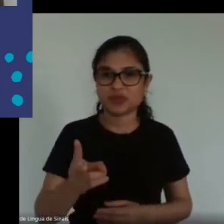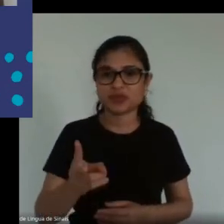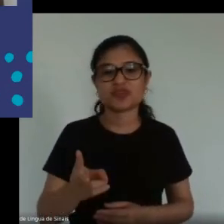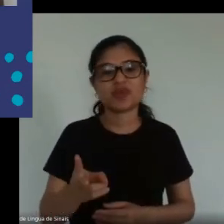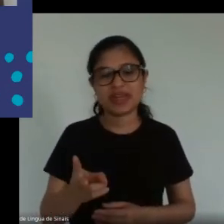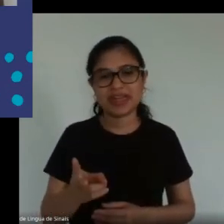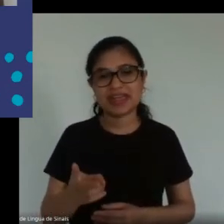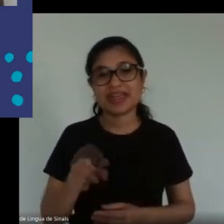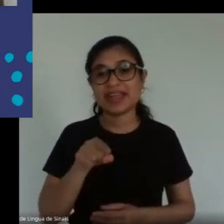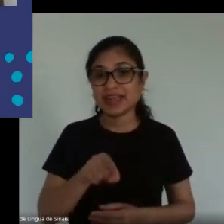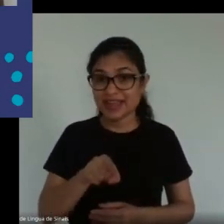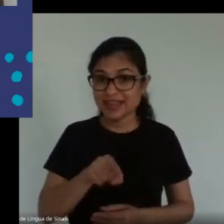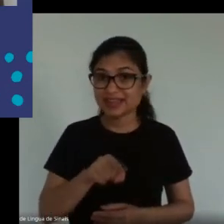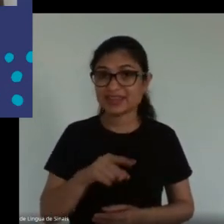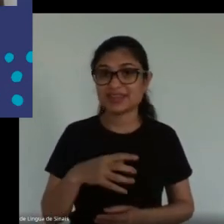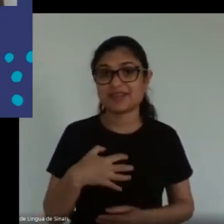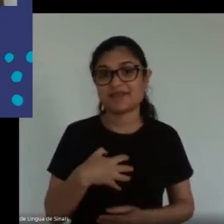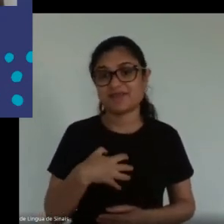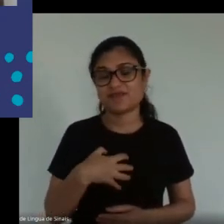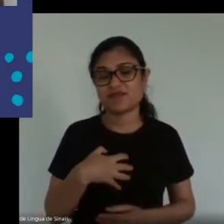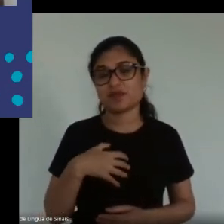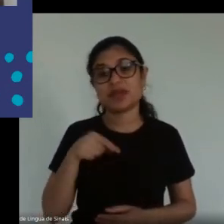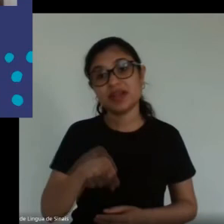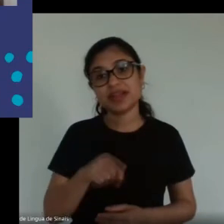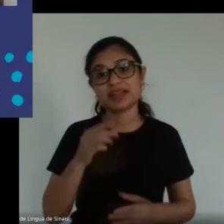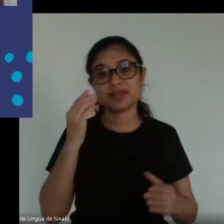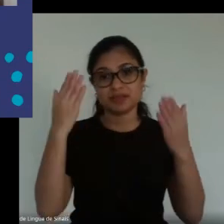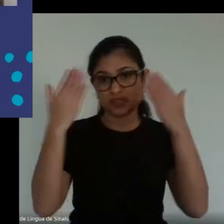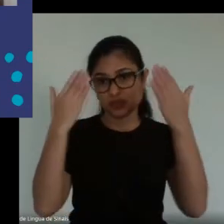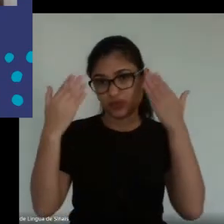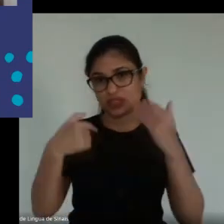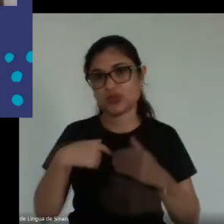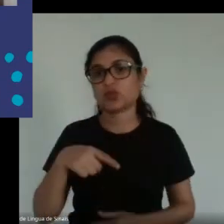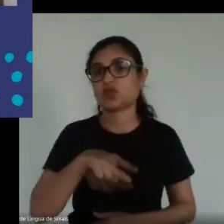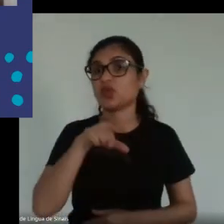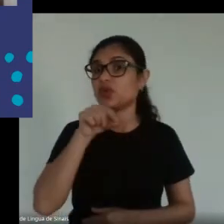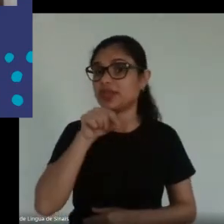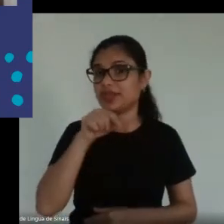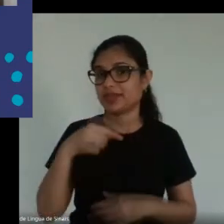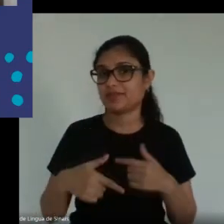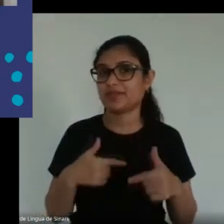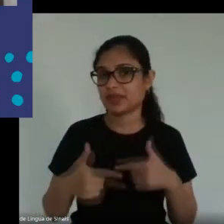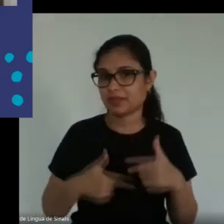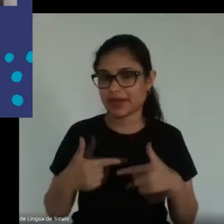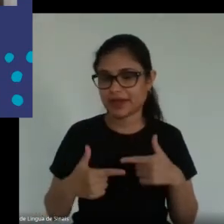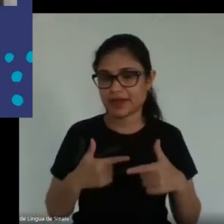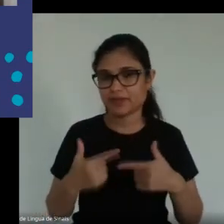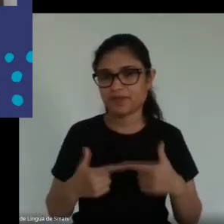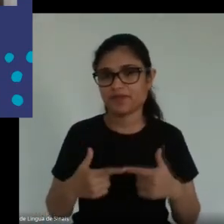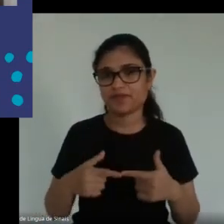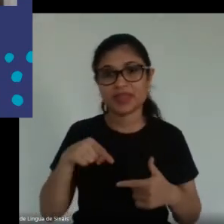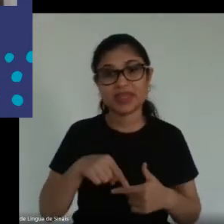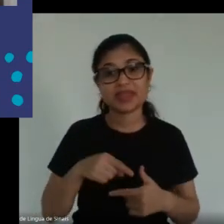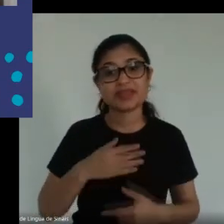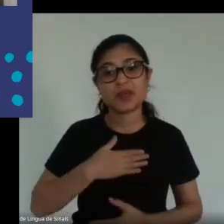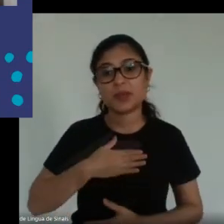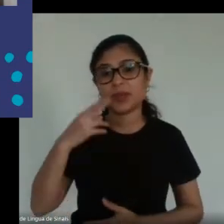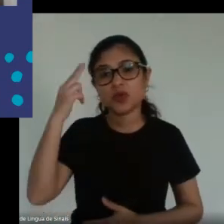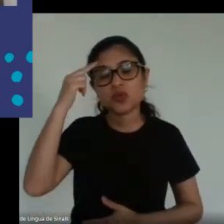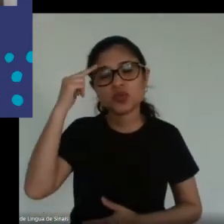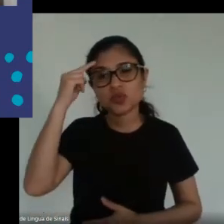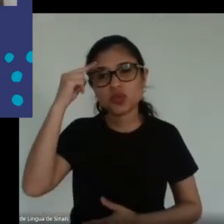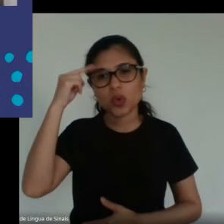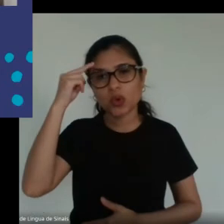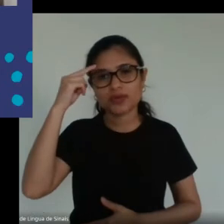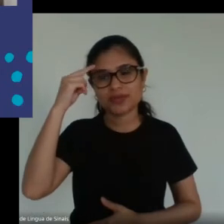foi a forma, essa foi a psicologia que eu escolhi para trabalhar. Esse foi o meu